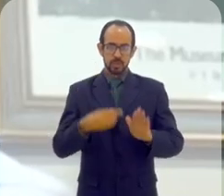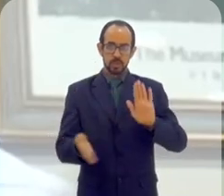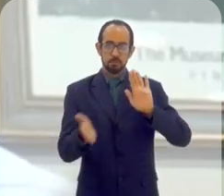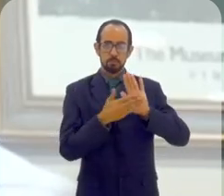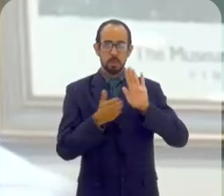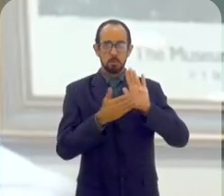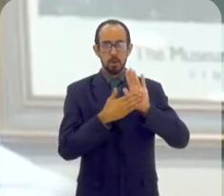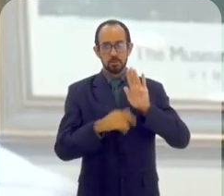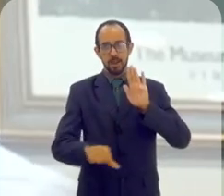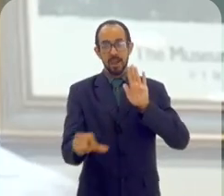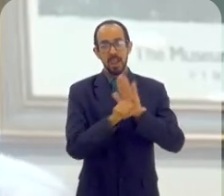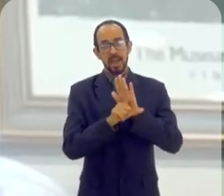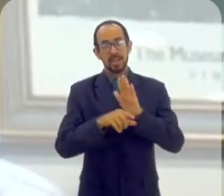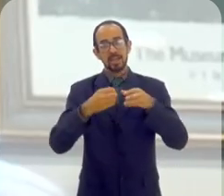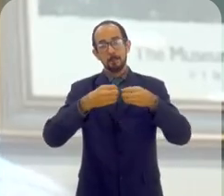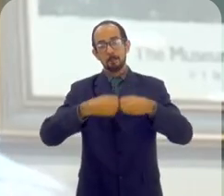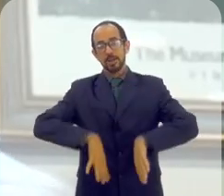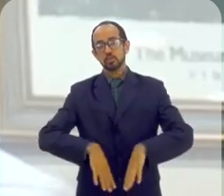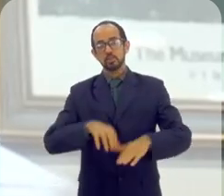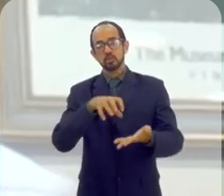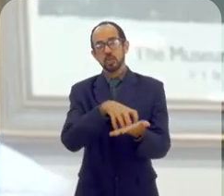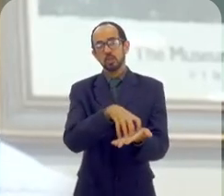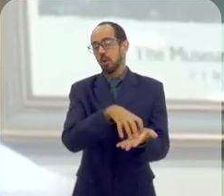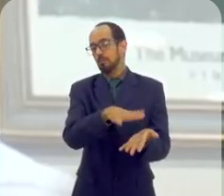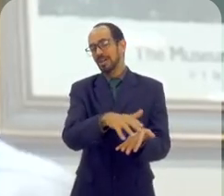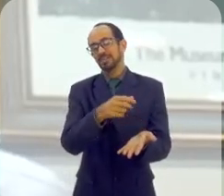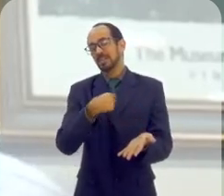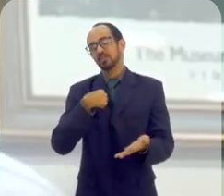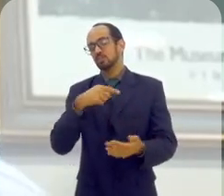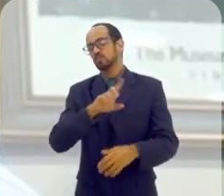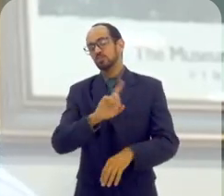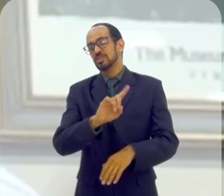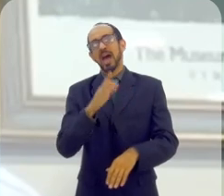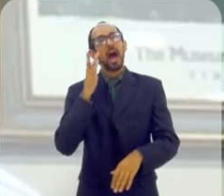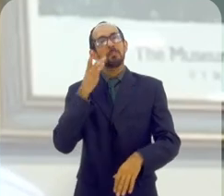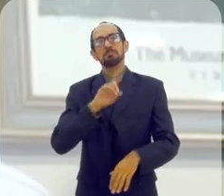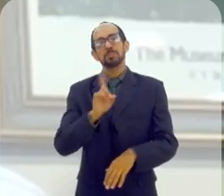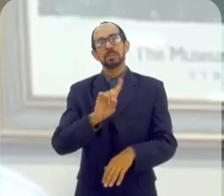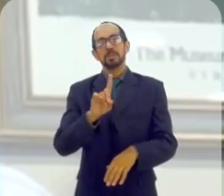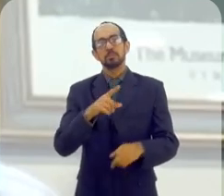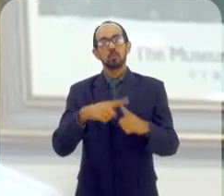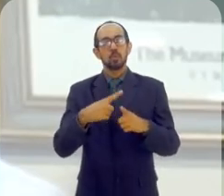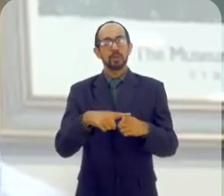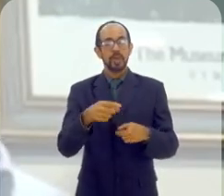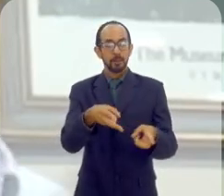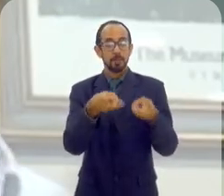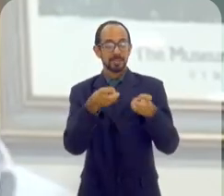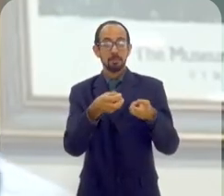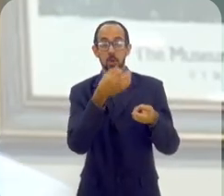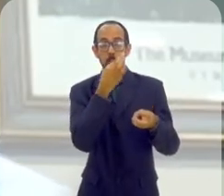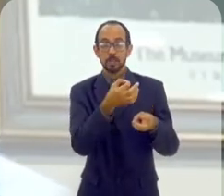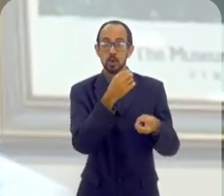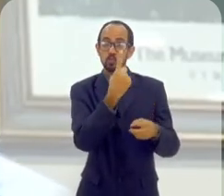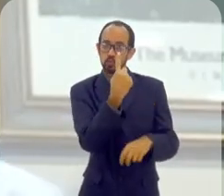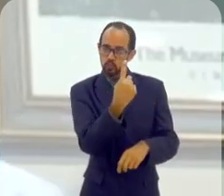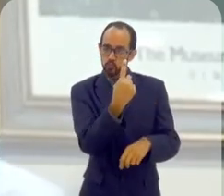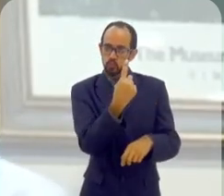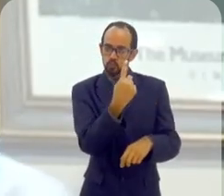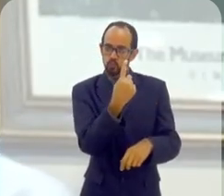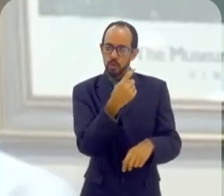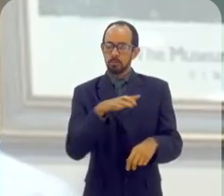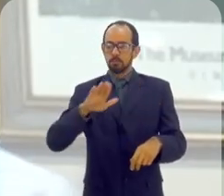propõe uma lei que ele prejudica muito setor mas ele não tem noção de que estava prejudicando o setor porque ele escutou um lado e claro